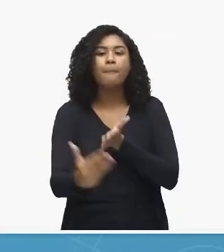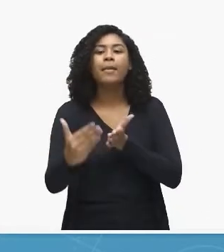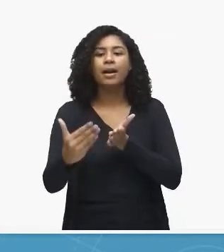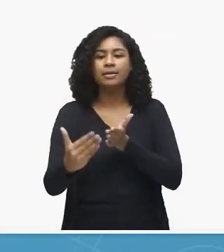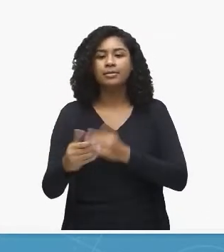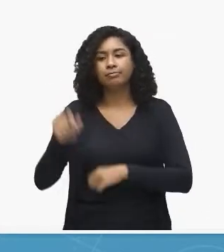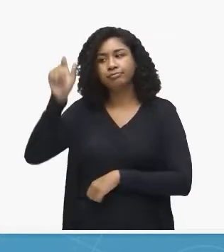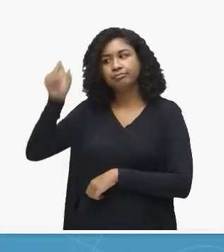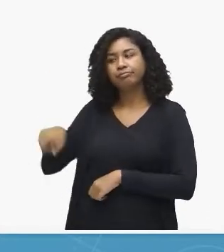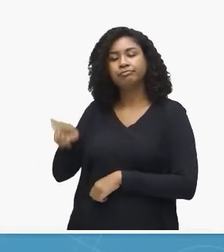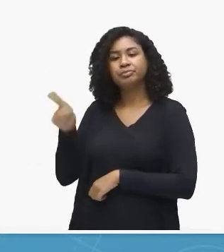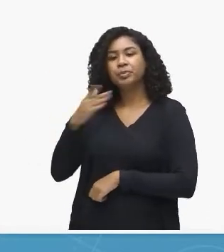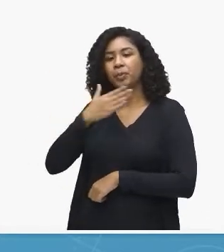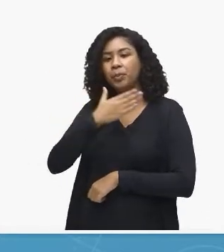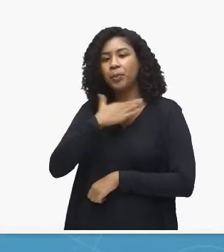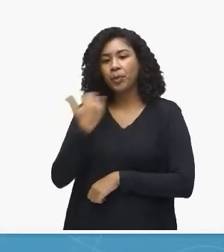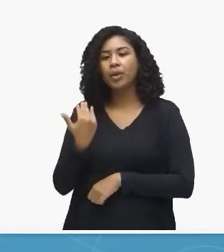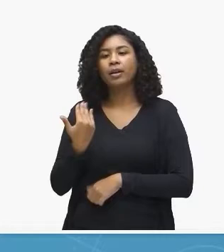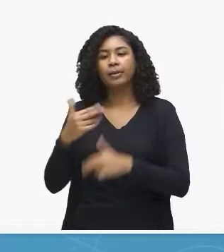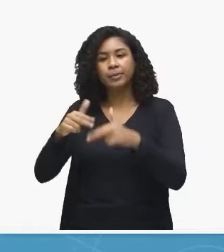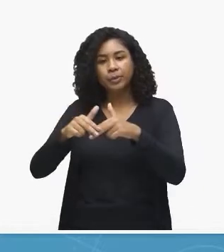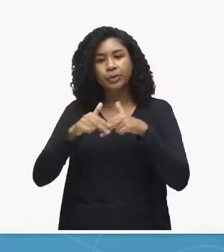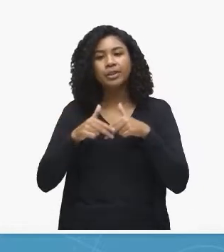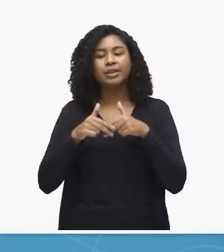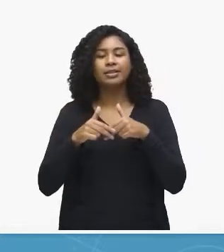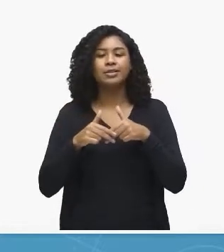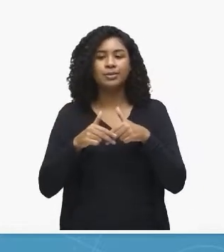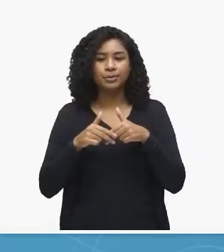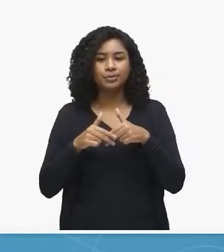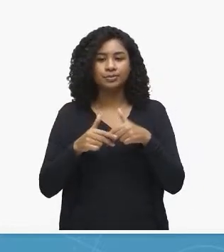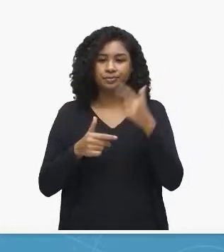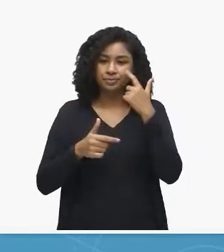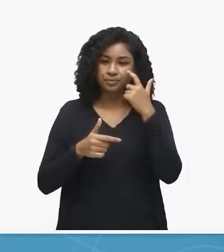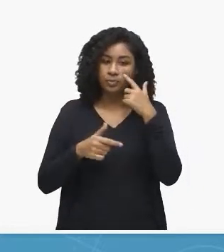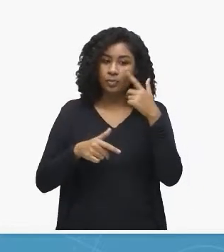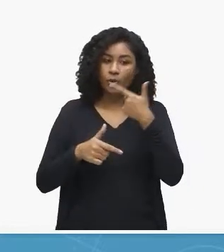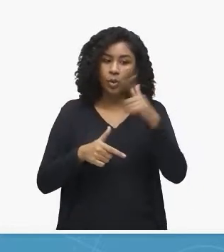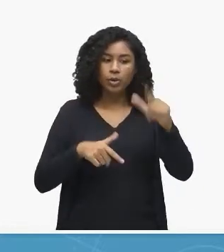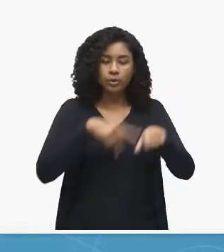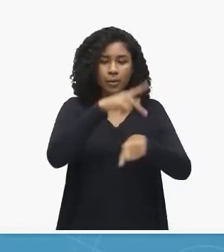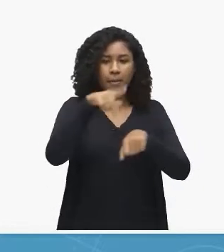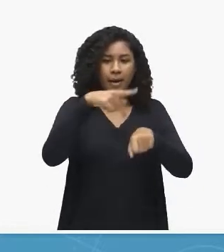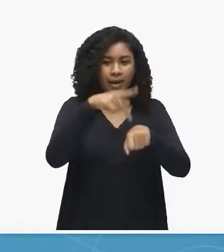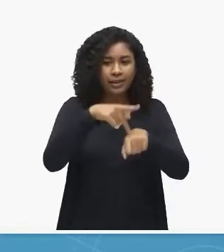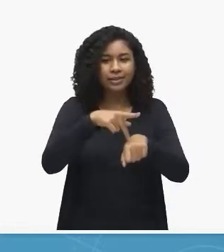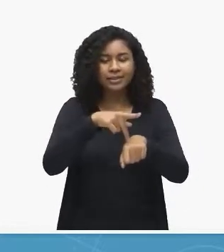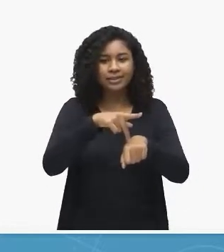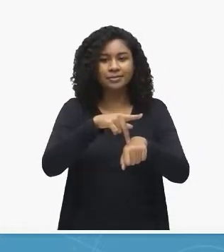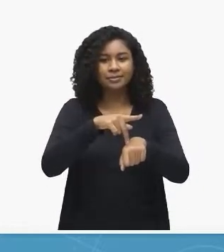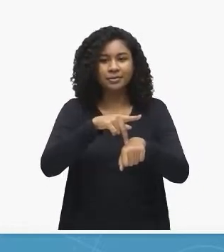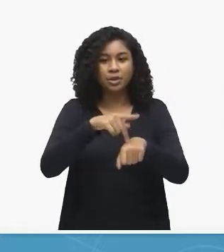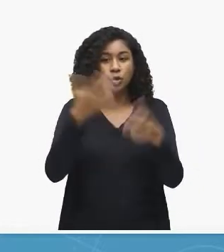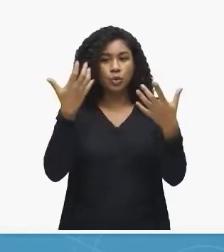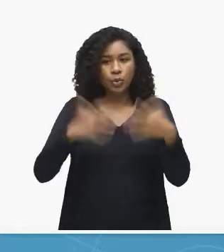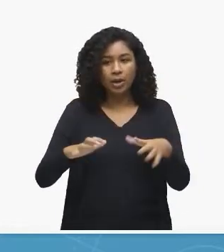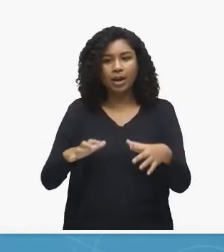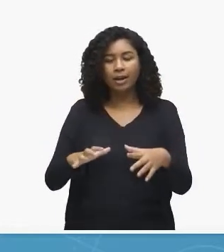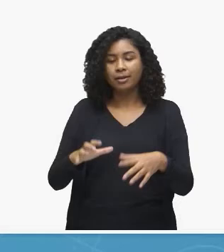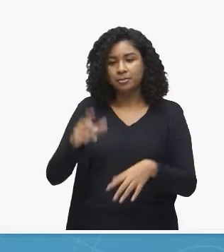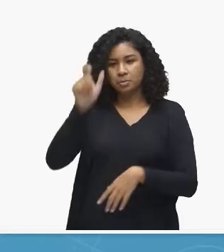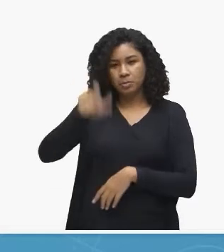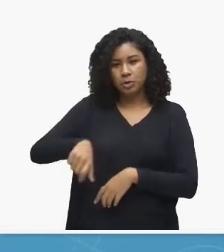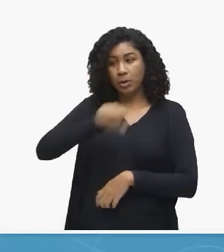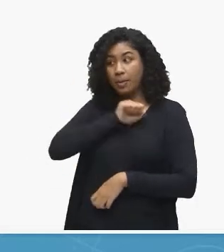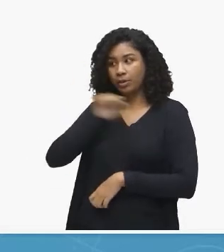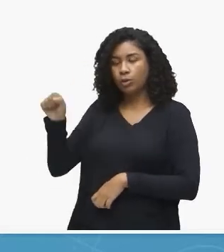assassinato do arquiduque Francisco Ferdinando, quando o Império Austro-Húngaro declara guerra à Sérvia, que tinha aí uma aliança